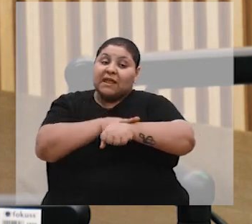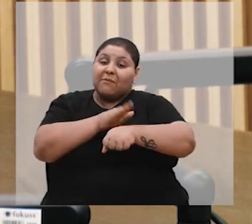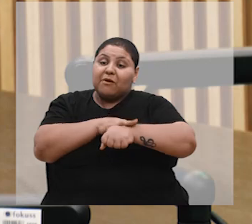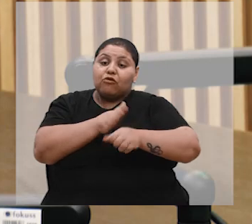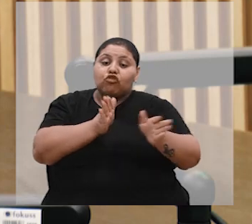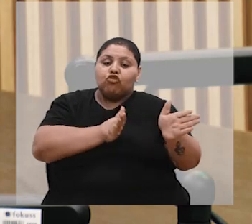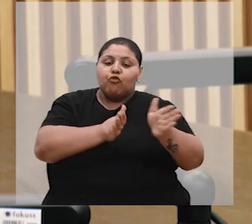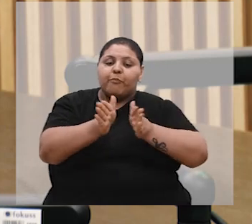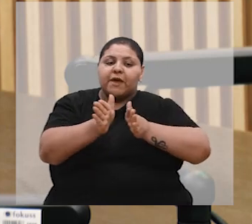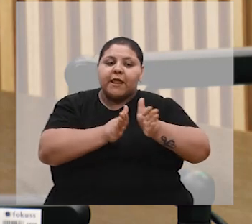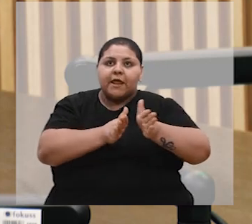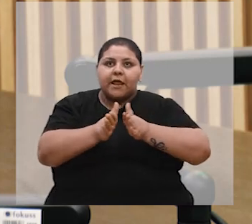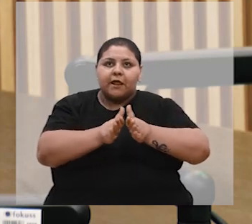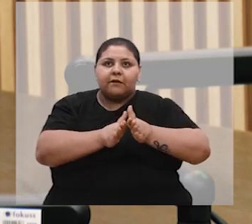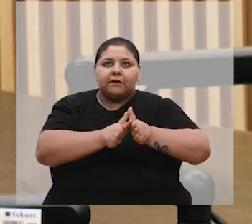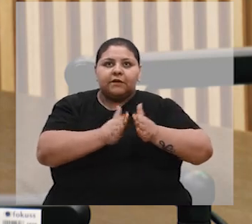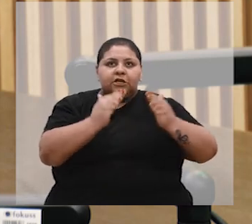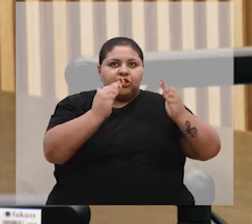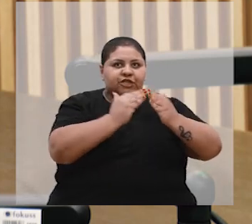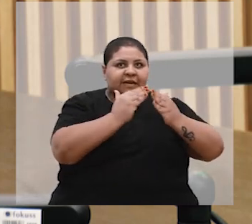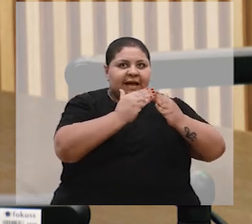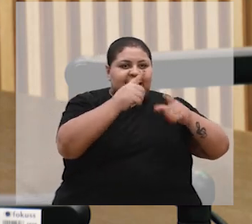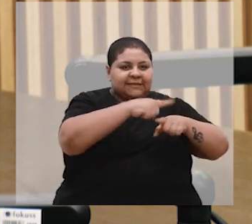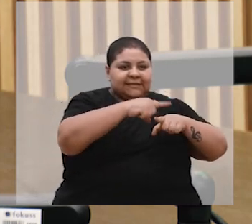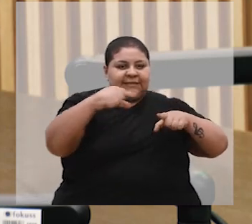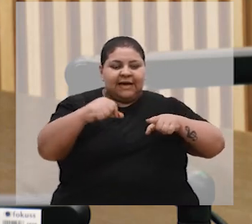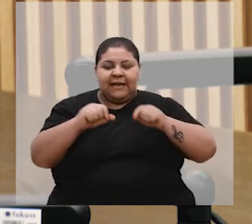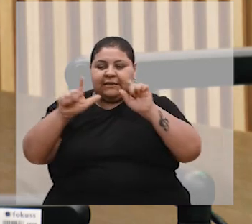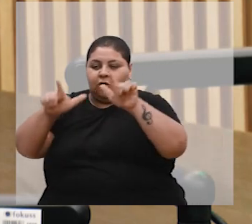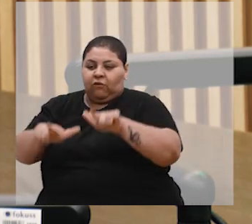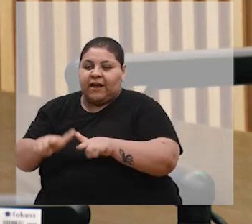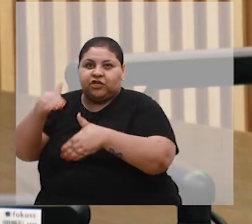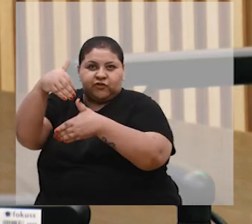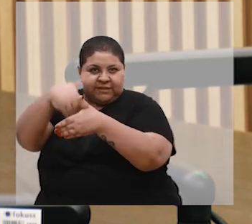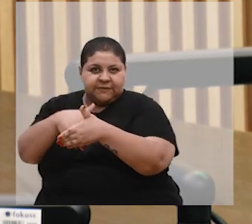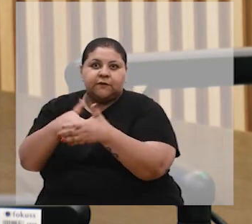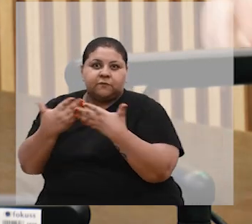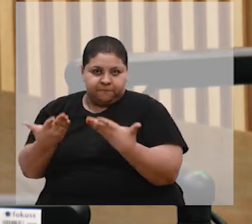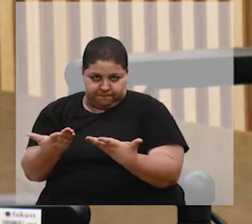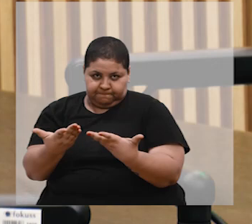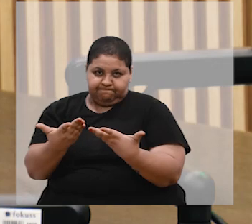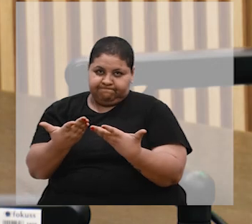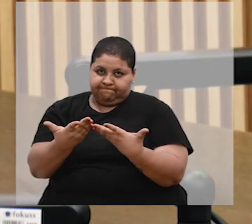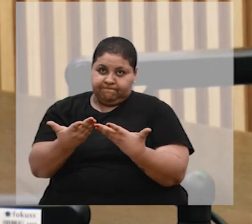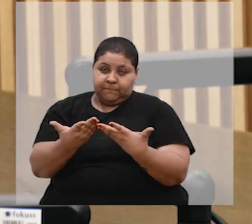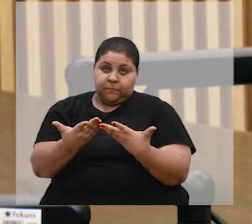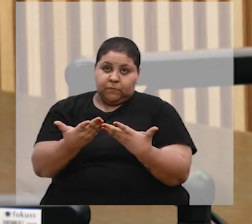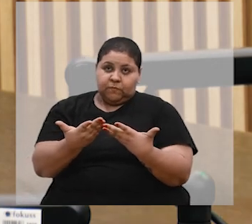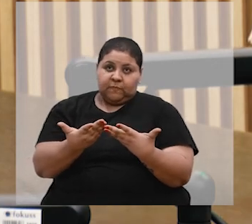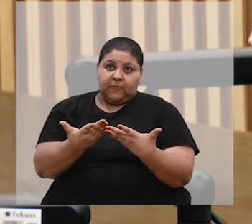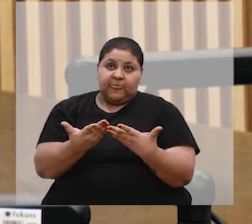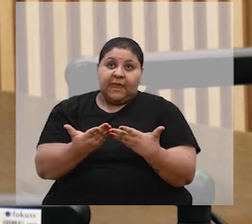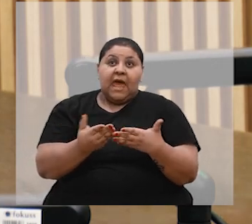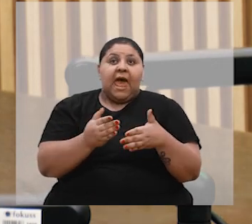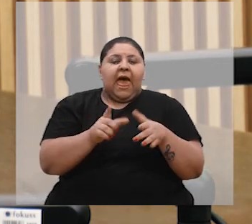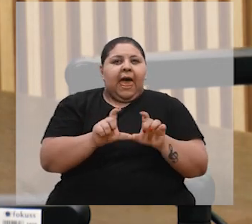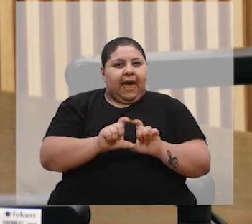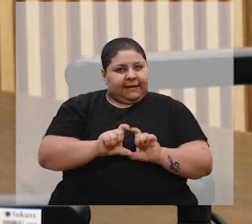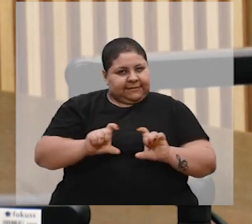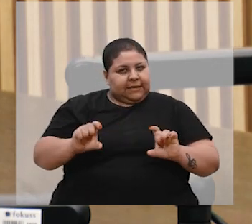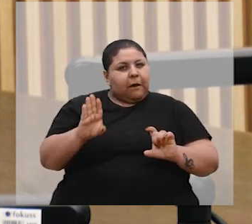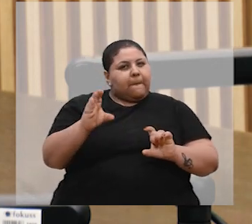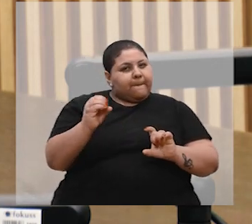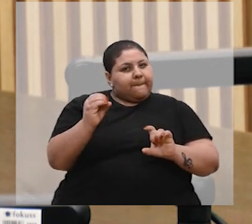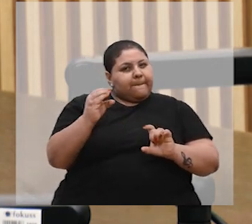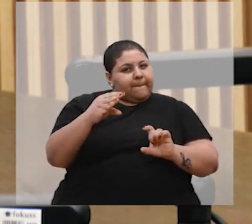naquele período em que a gente está se direcionando à nossa zona eleitoral ali para fazer a nossa votação. Bom, se então a boca de urna é a